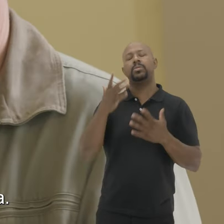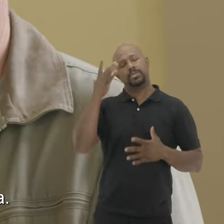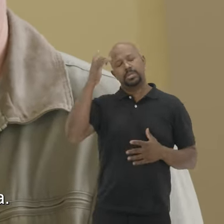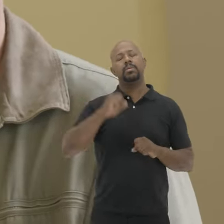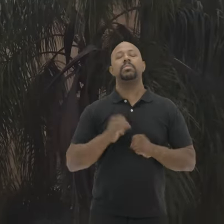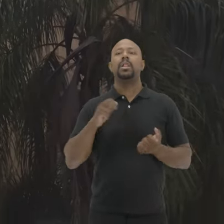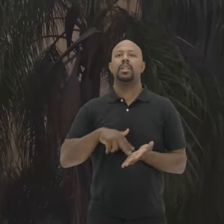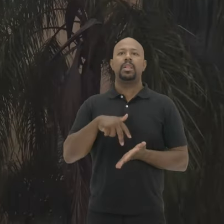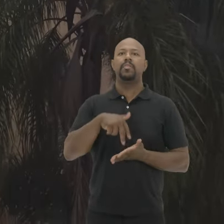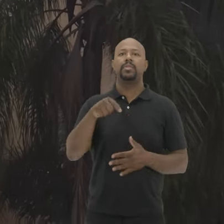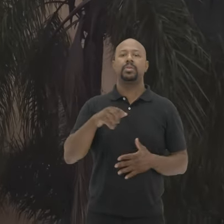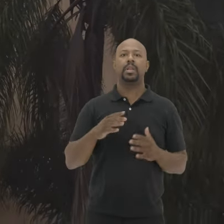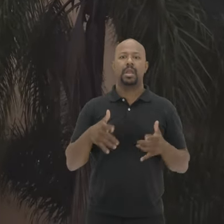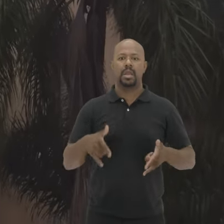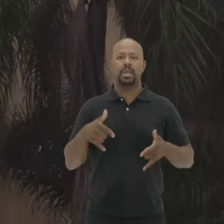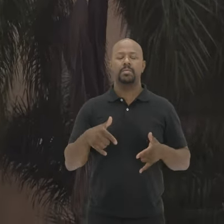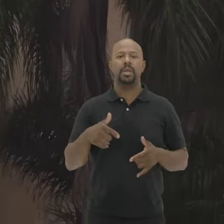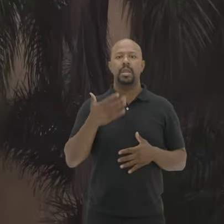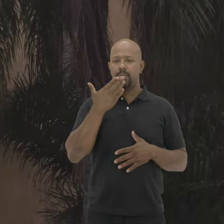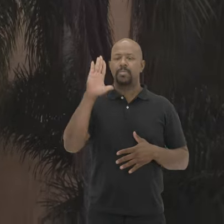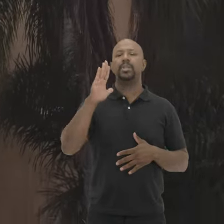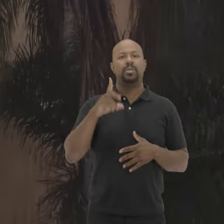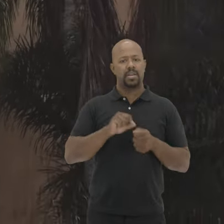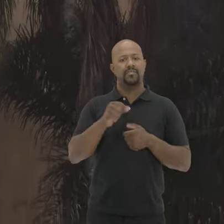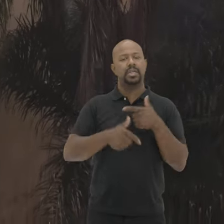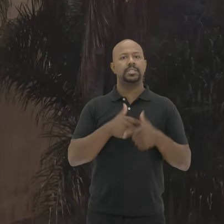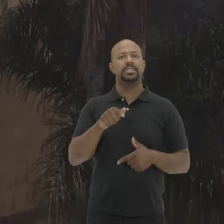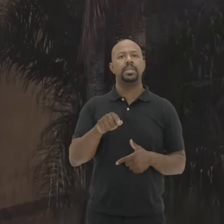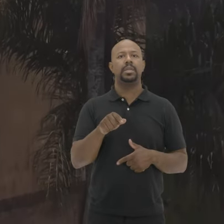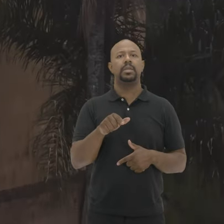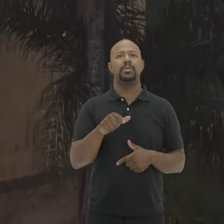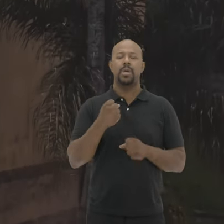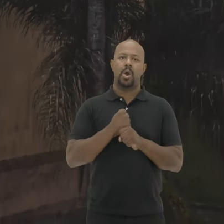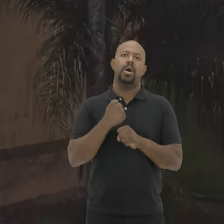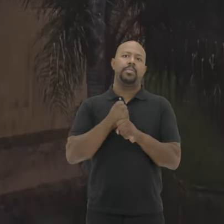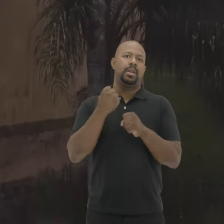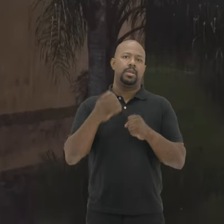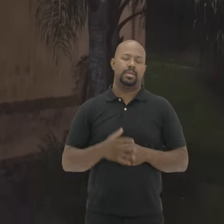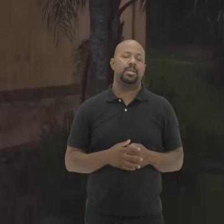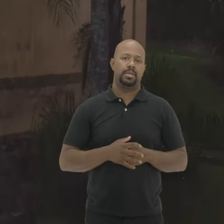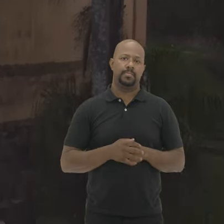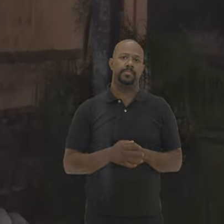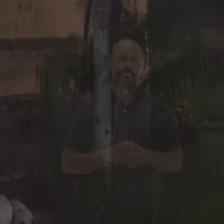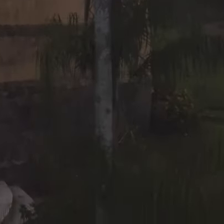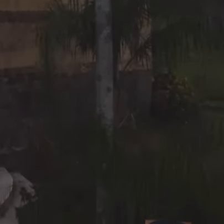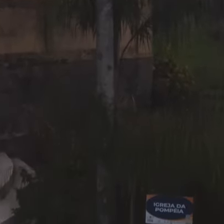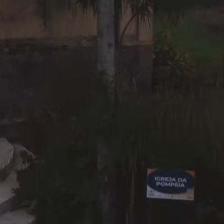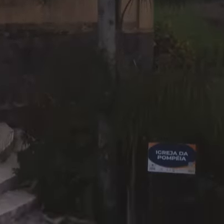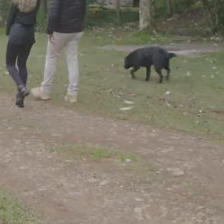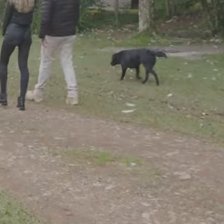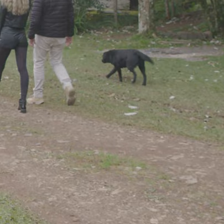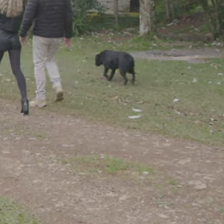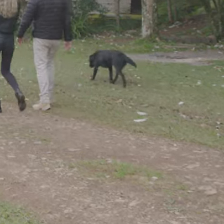levantou da cama. Nossa Senhora. E prometeu que ia fazer uma obra, né? Eles andam